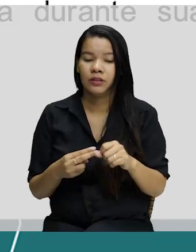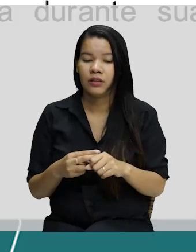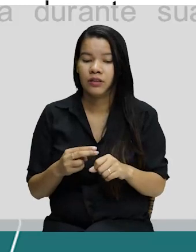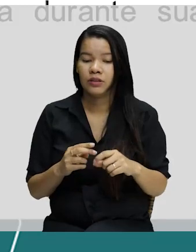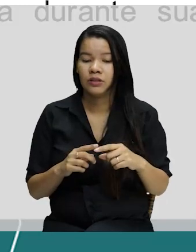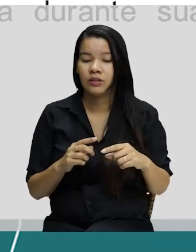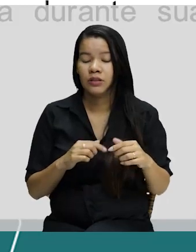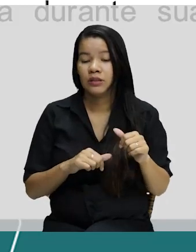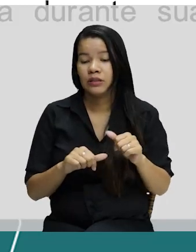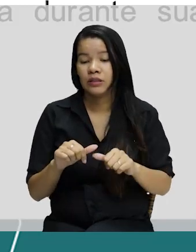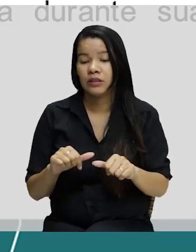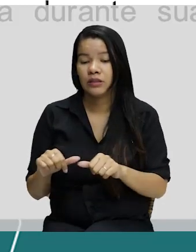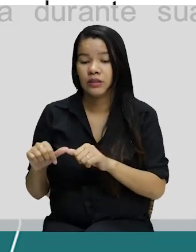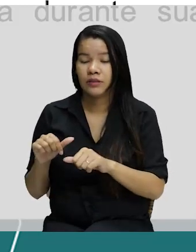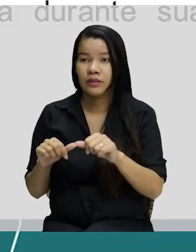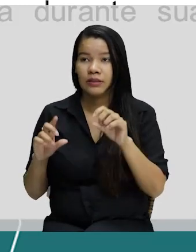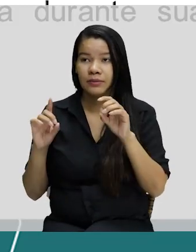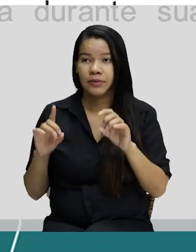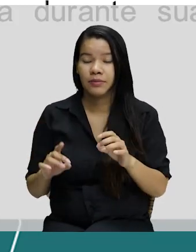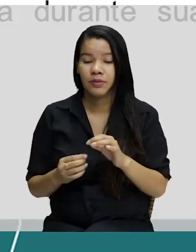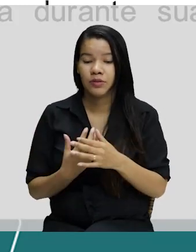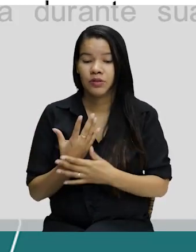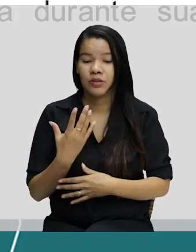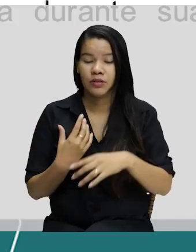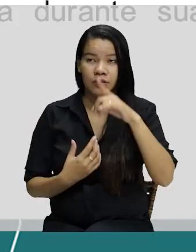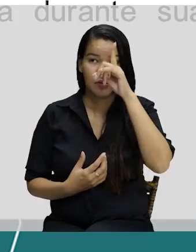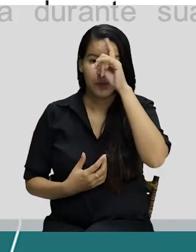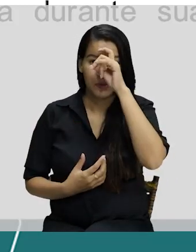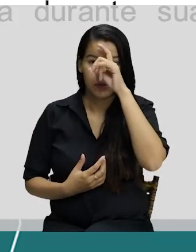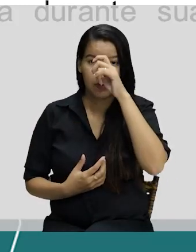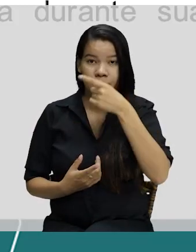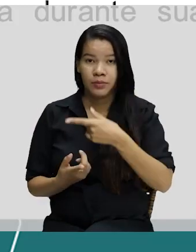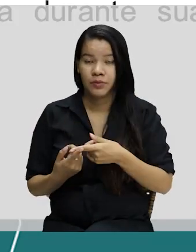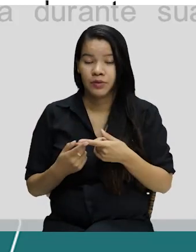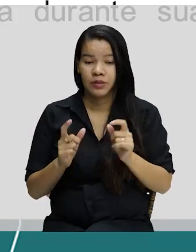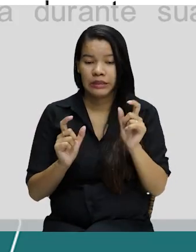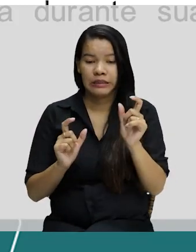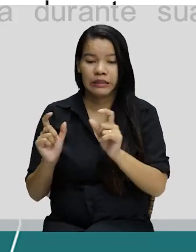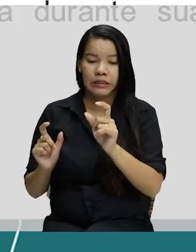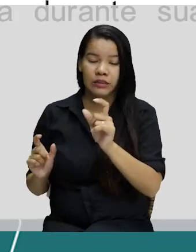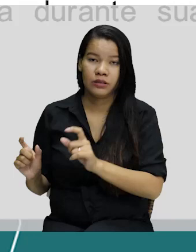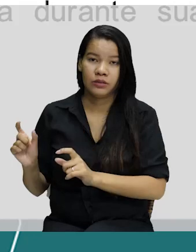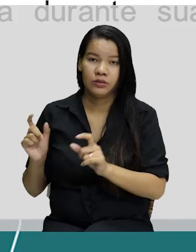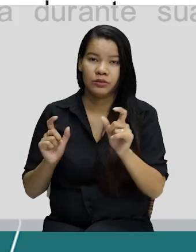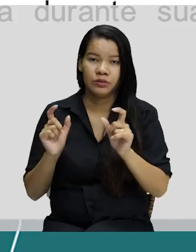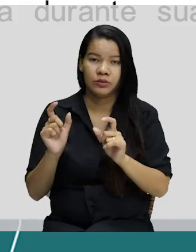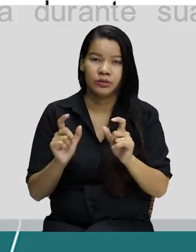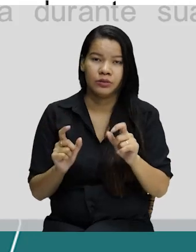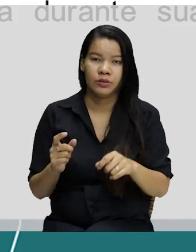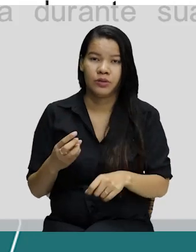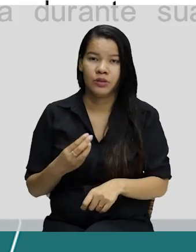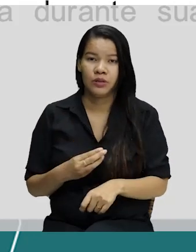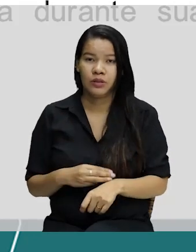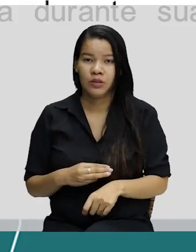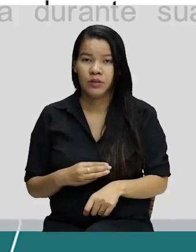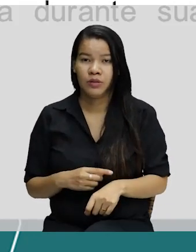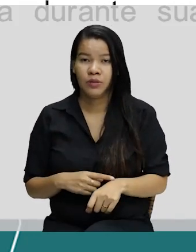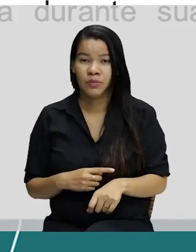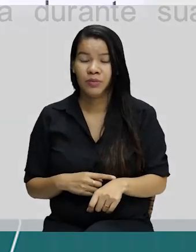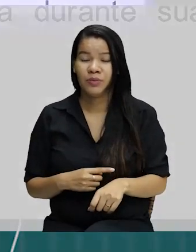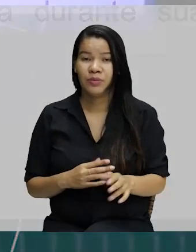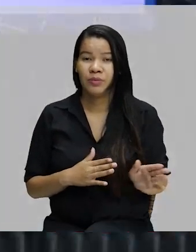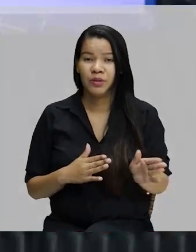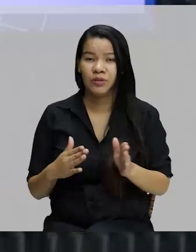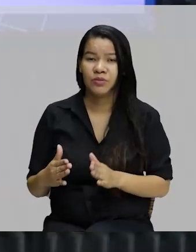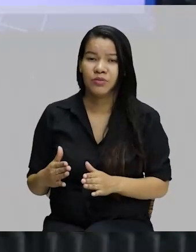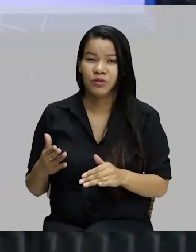transição, os resíduos principalmente de origem médica, que se desintegram durante o período de armazenamento temporário, né,